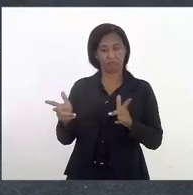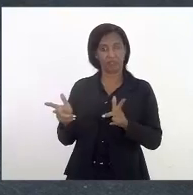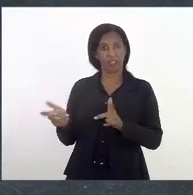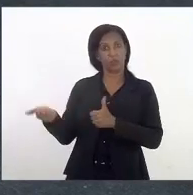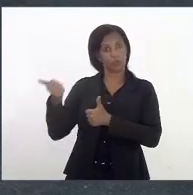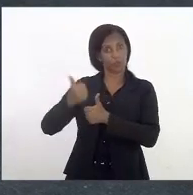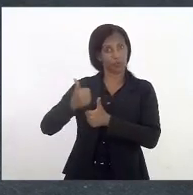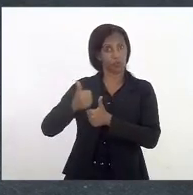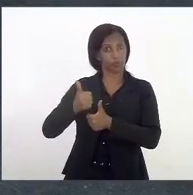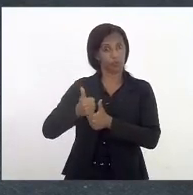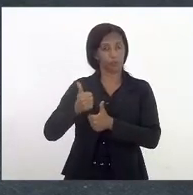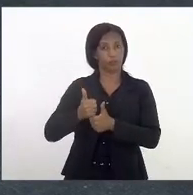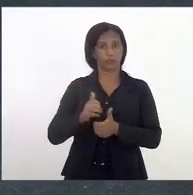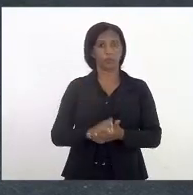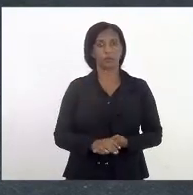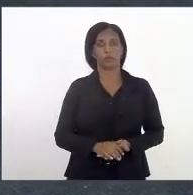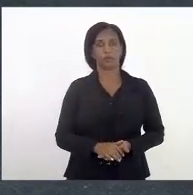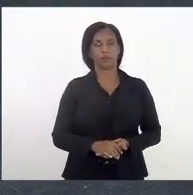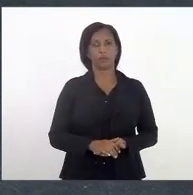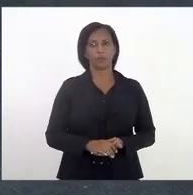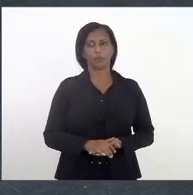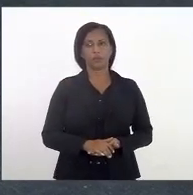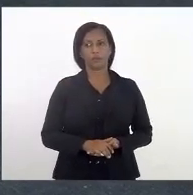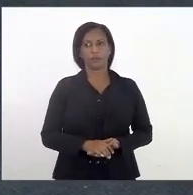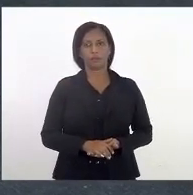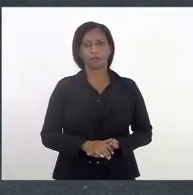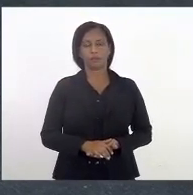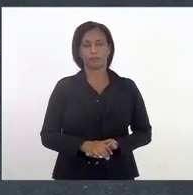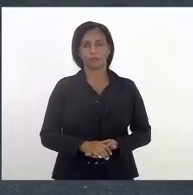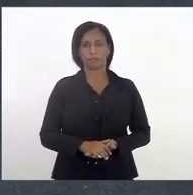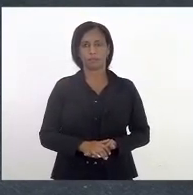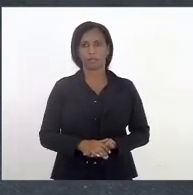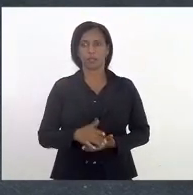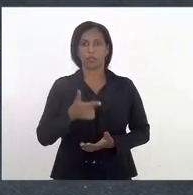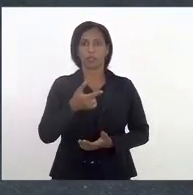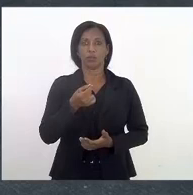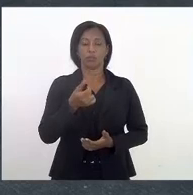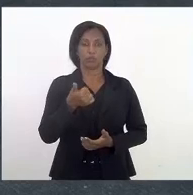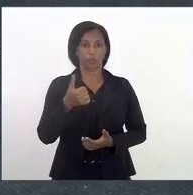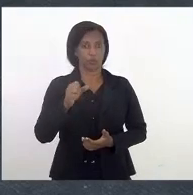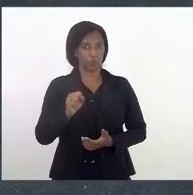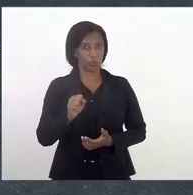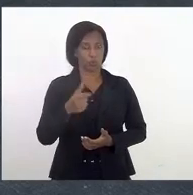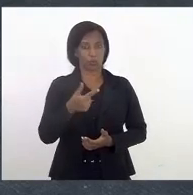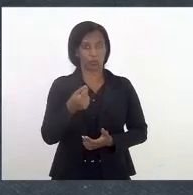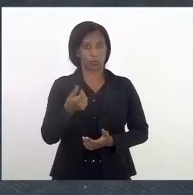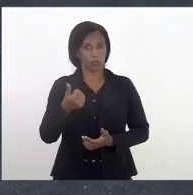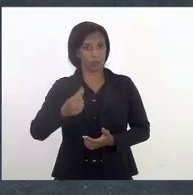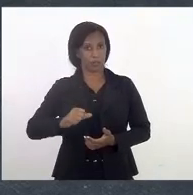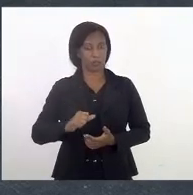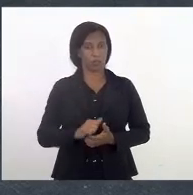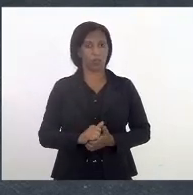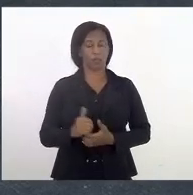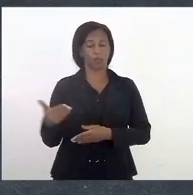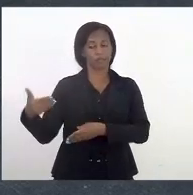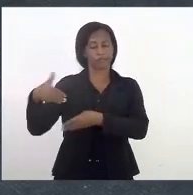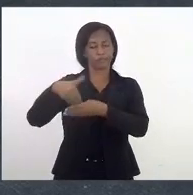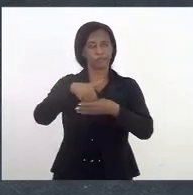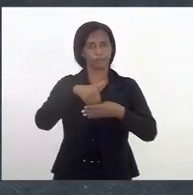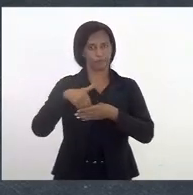substituição e depois empreender de fevereiro de 1819 por